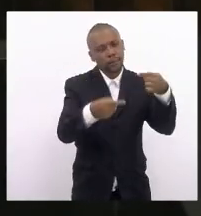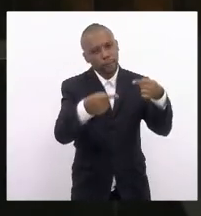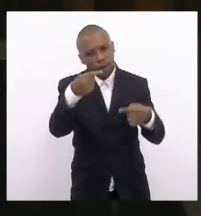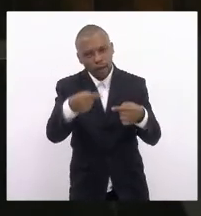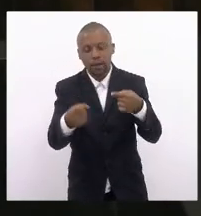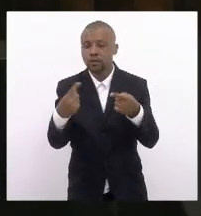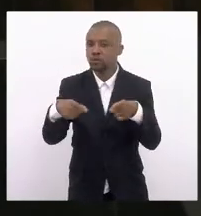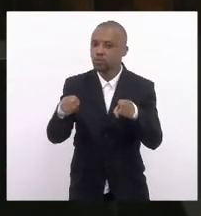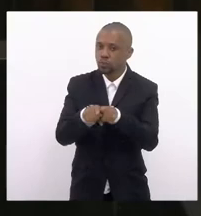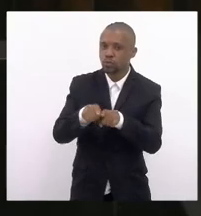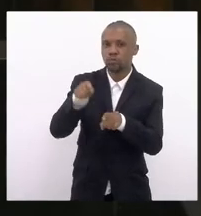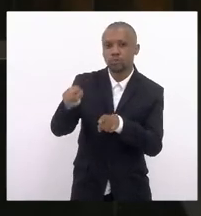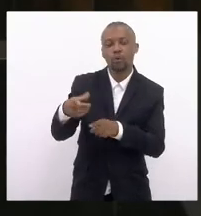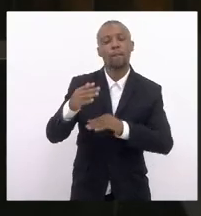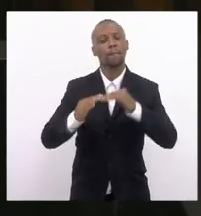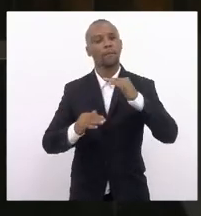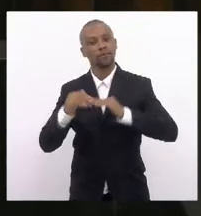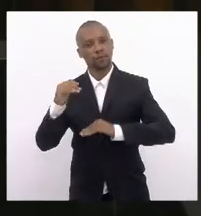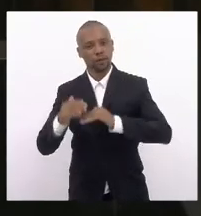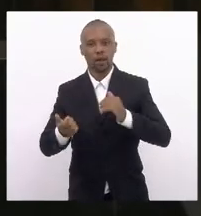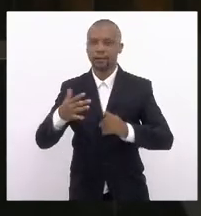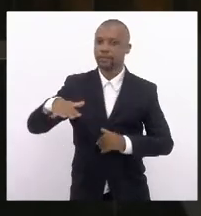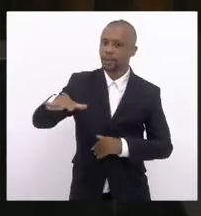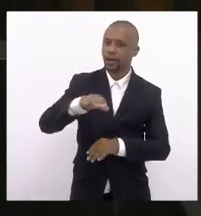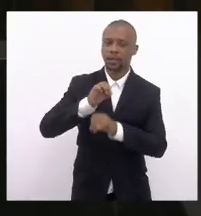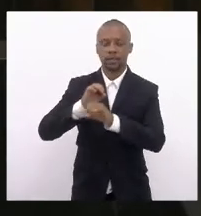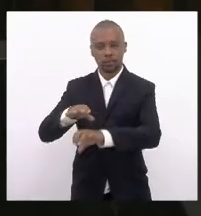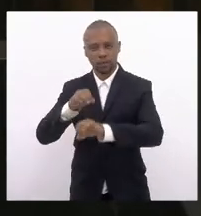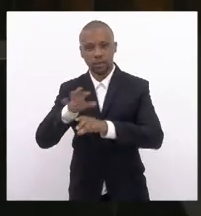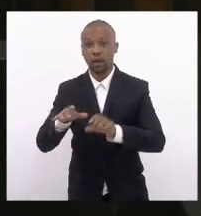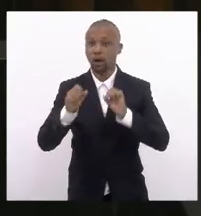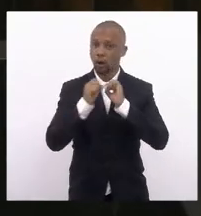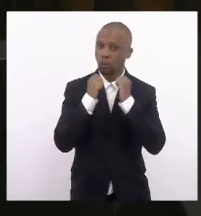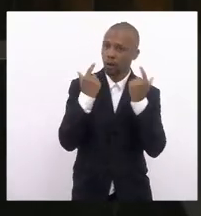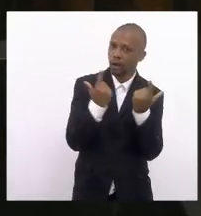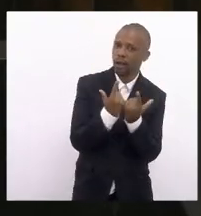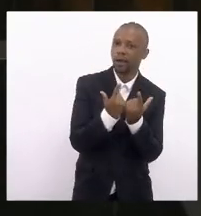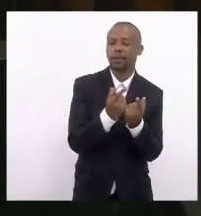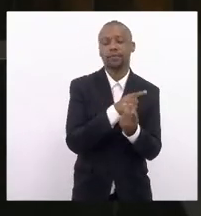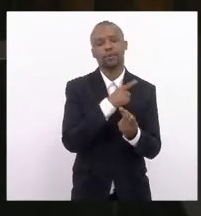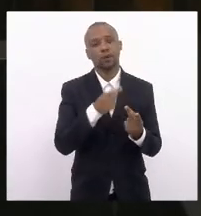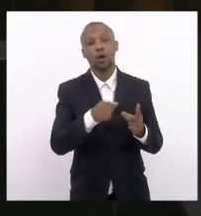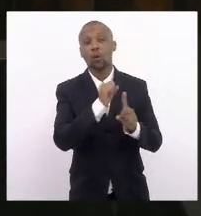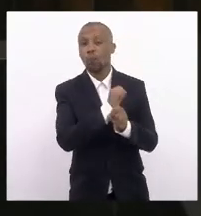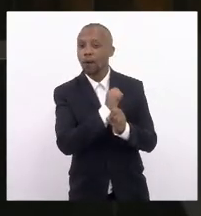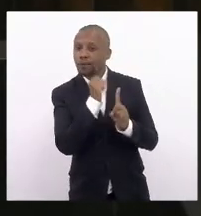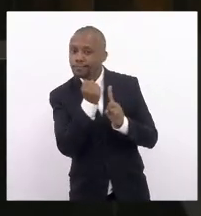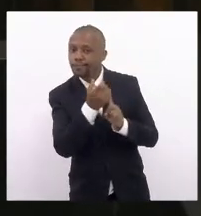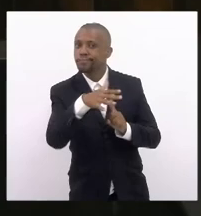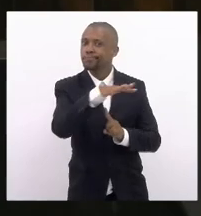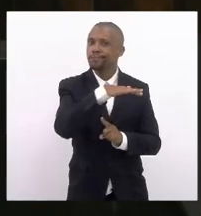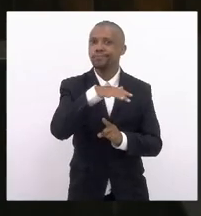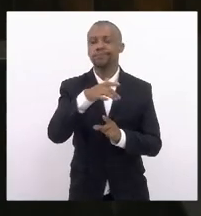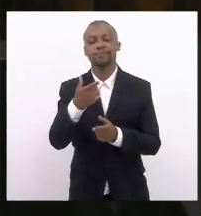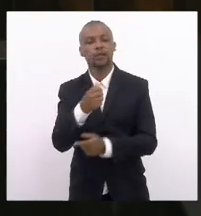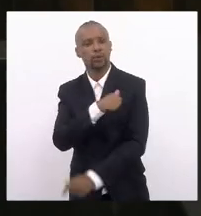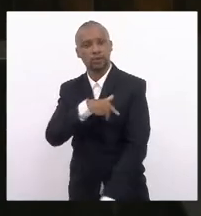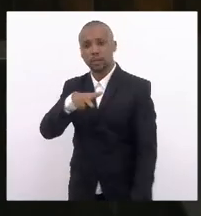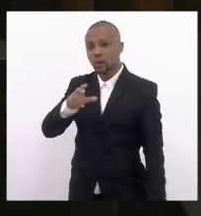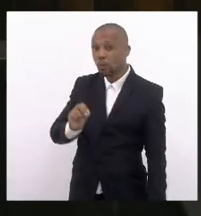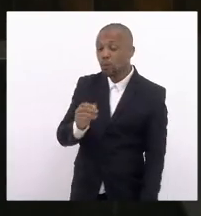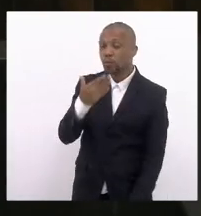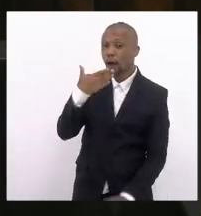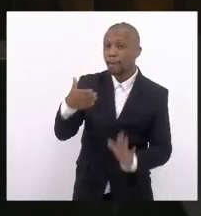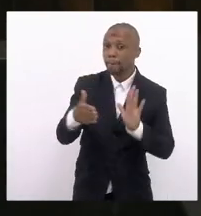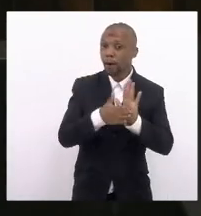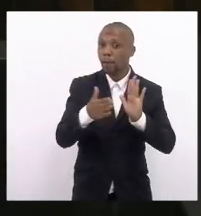os profissionais de educação, com essa casa, com a sociedade, com os estudantes, a proposta de grade para